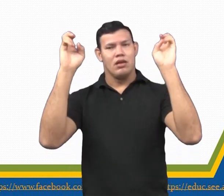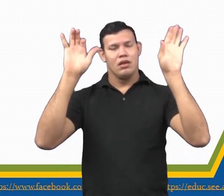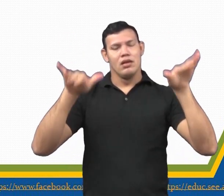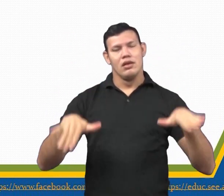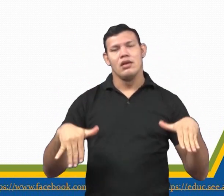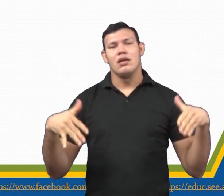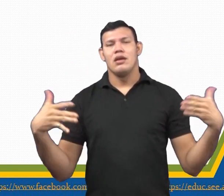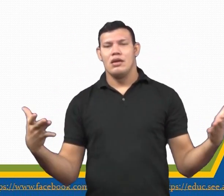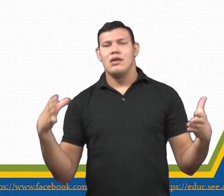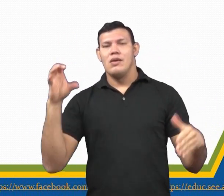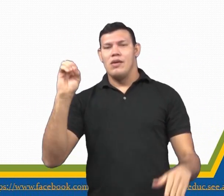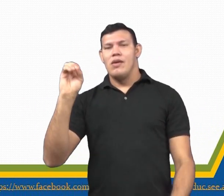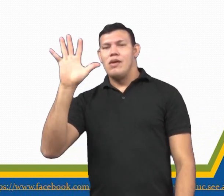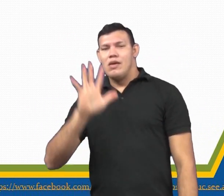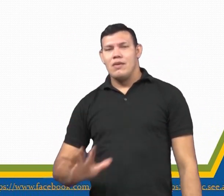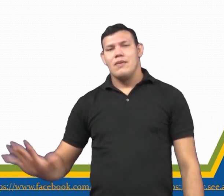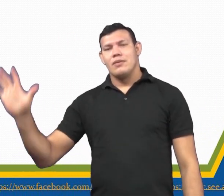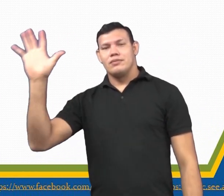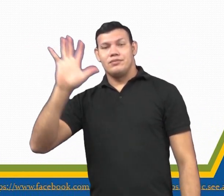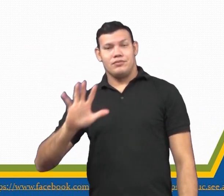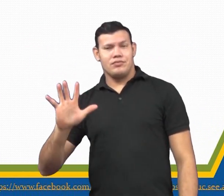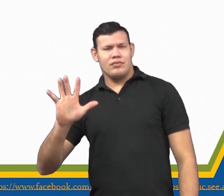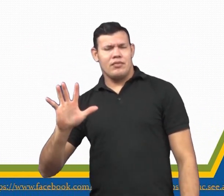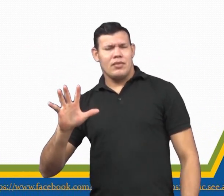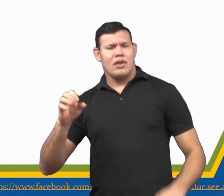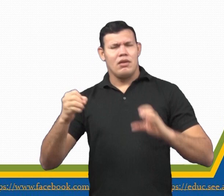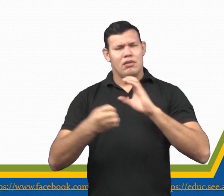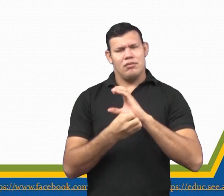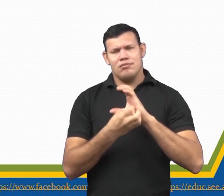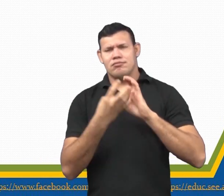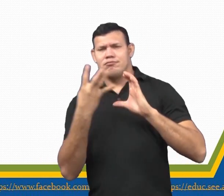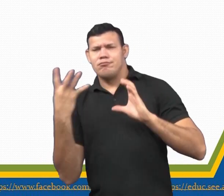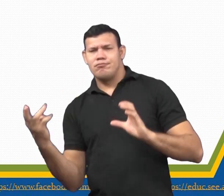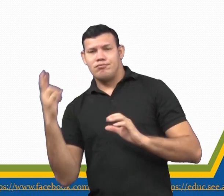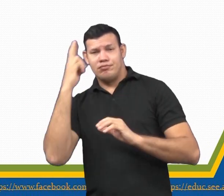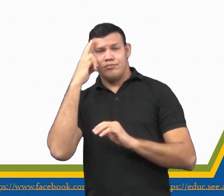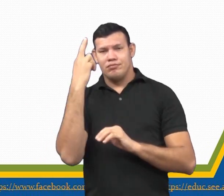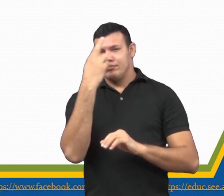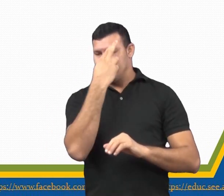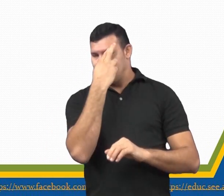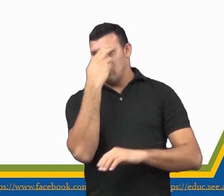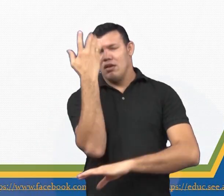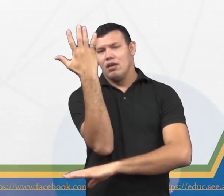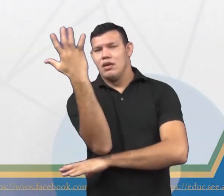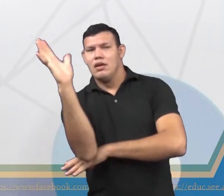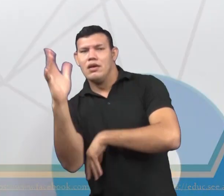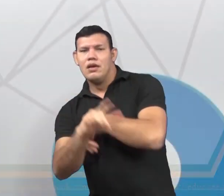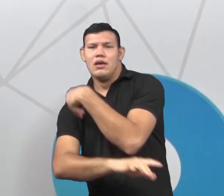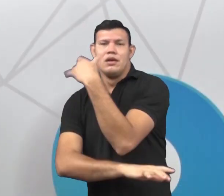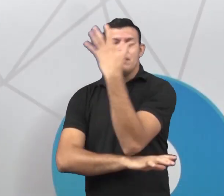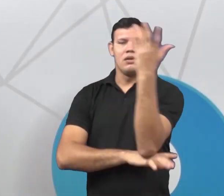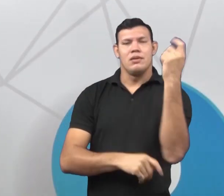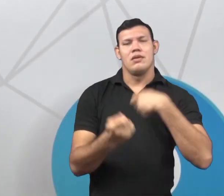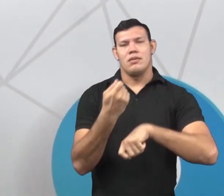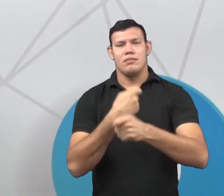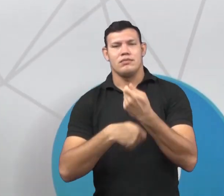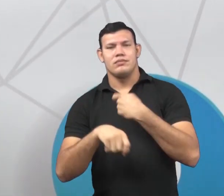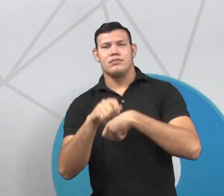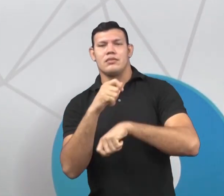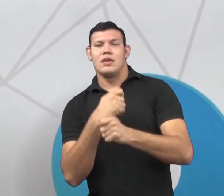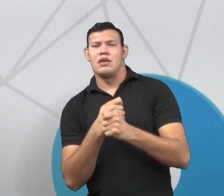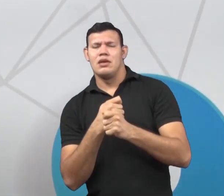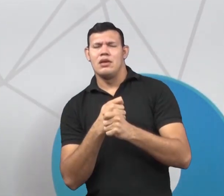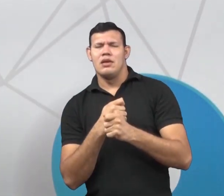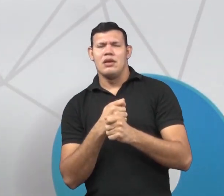é Oceania, tanto os seus aspectos históricos, naturais e econômicos. É bem provável que